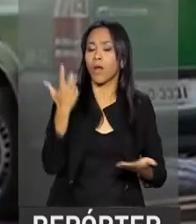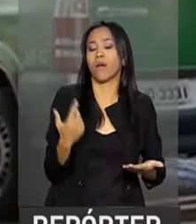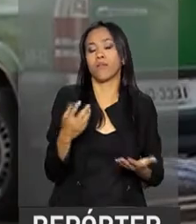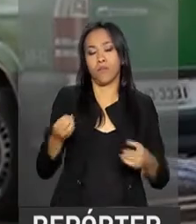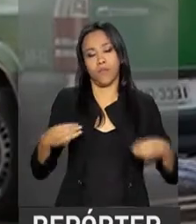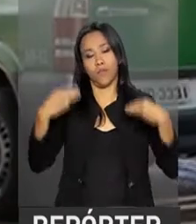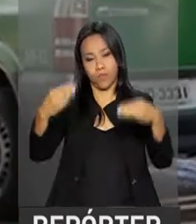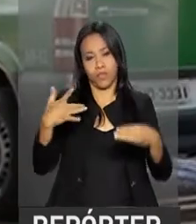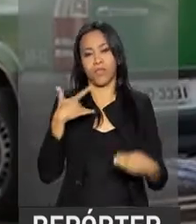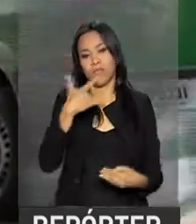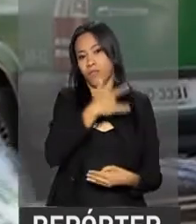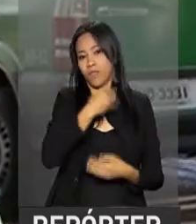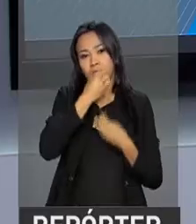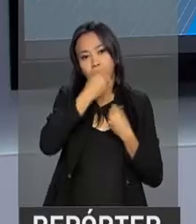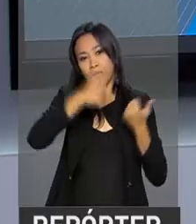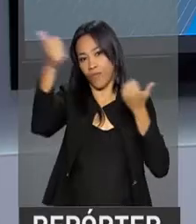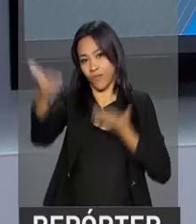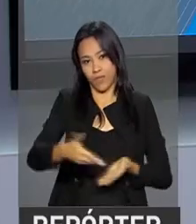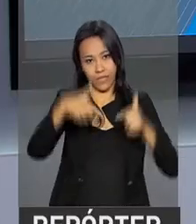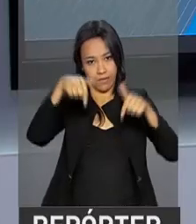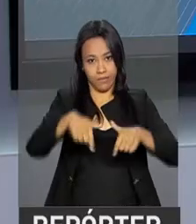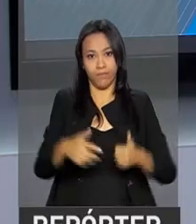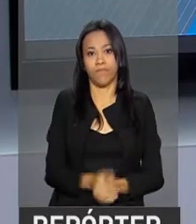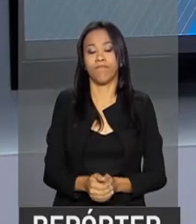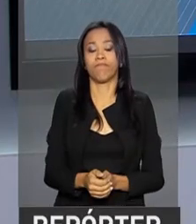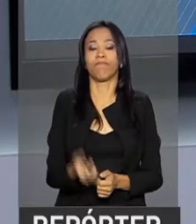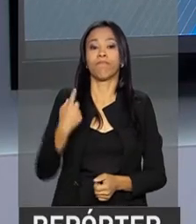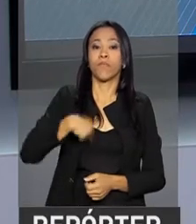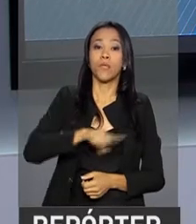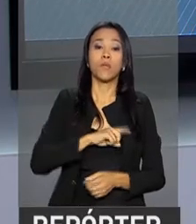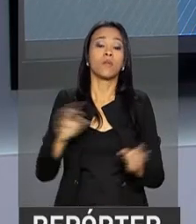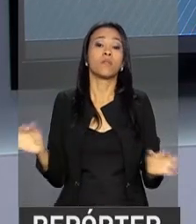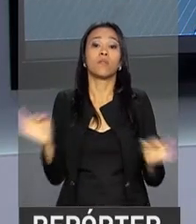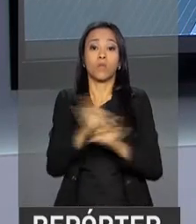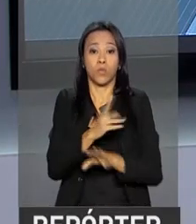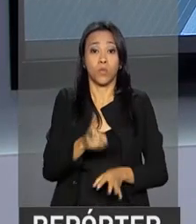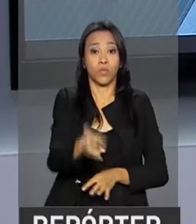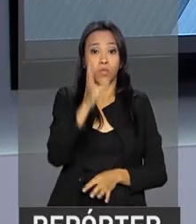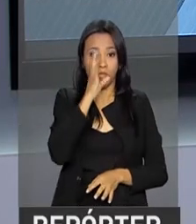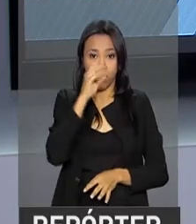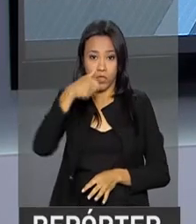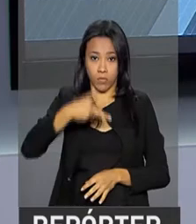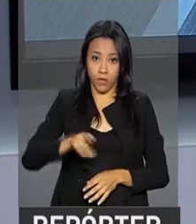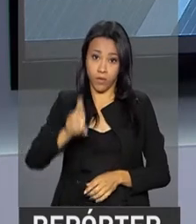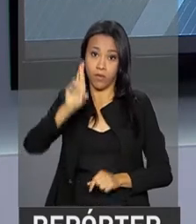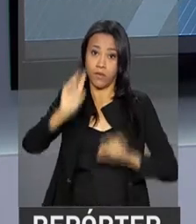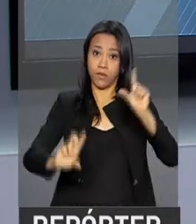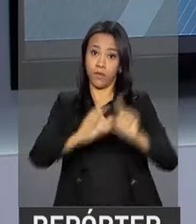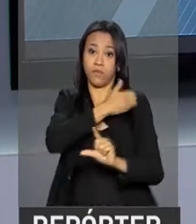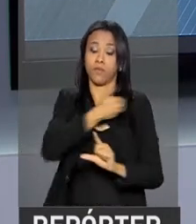muito bem-vindas aqui para Osasco. E nós ficamos por aqui. Continue com a gente